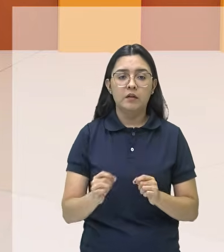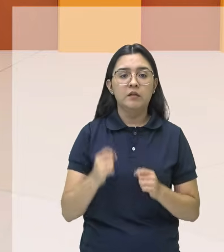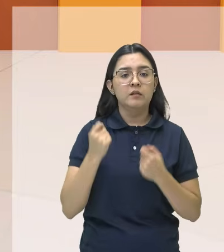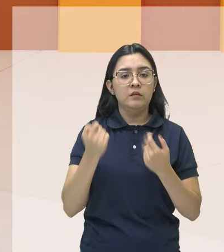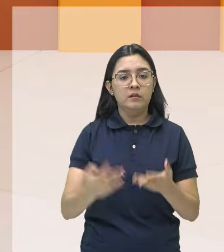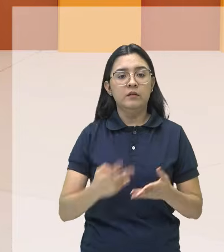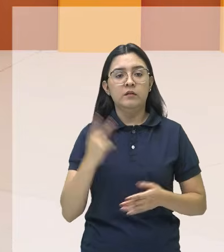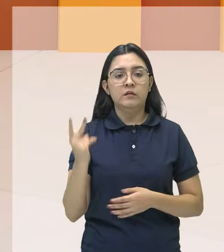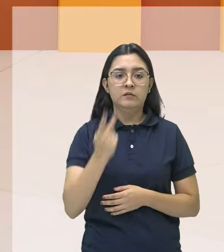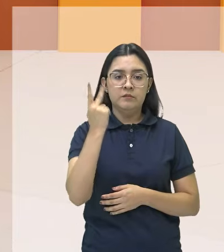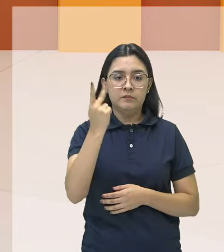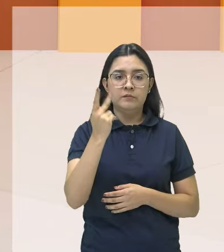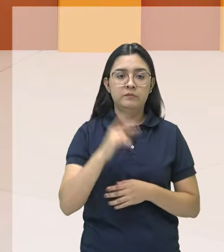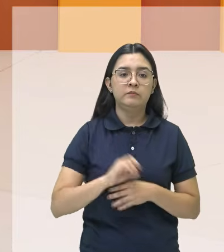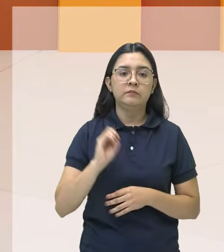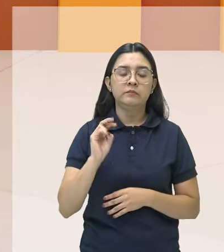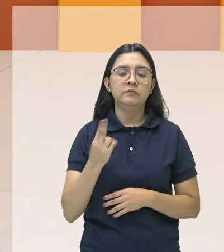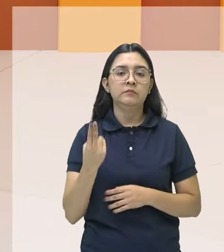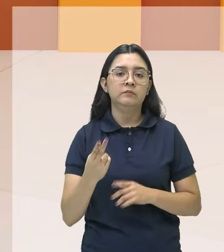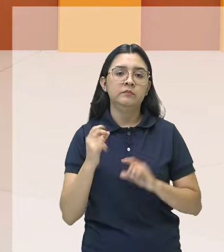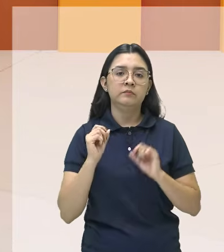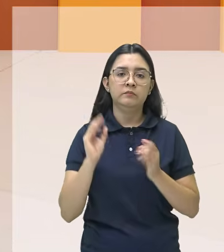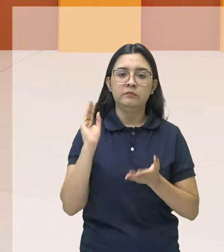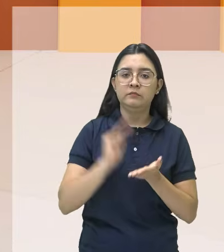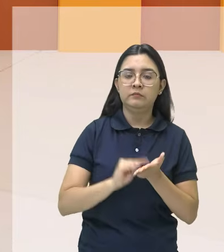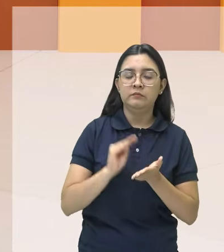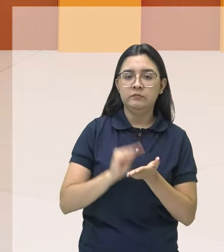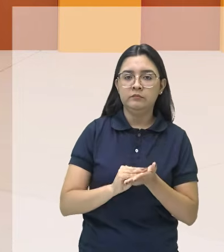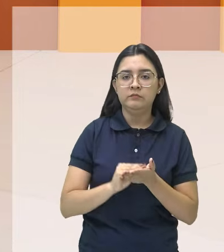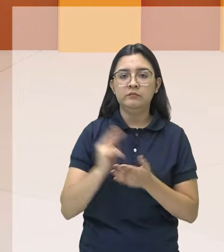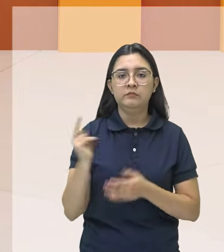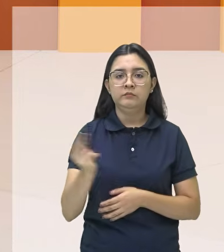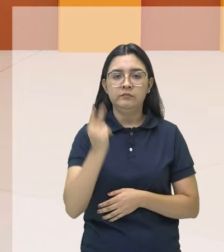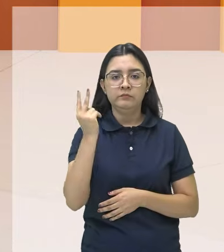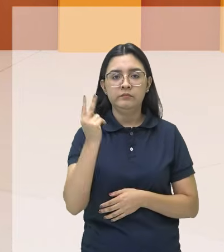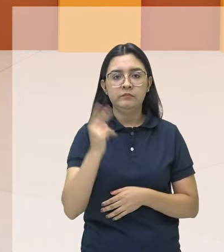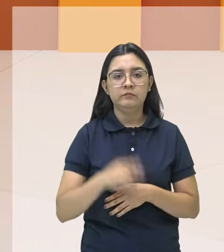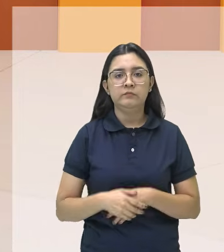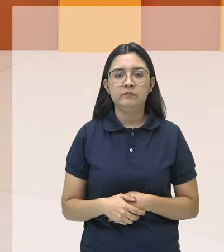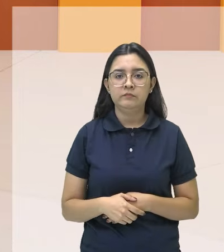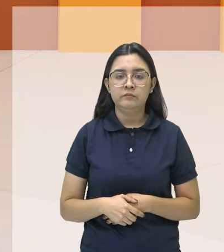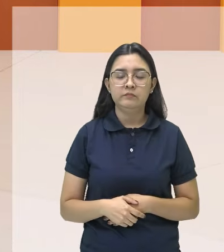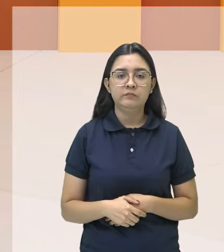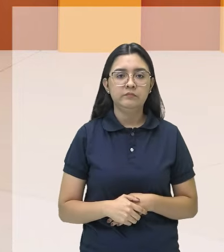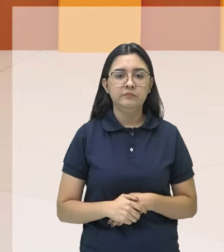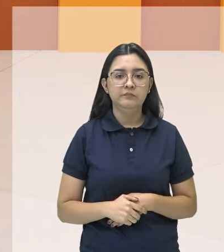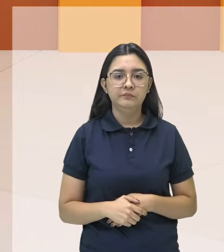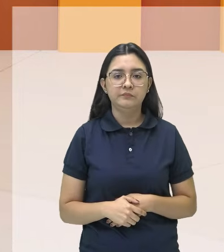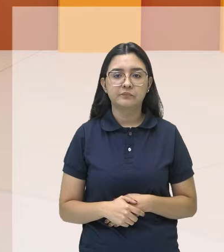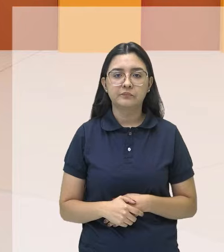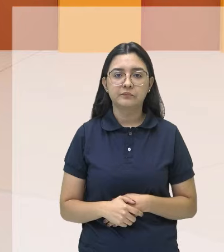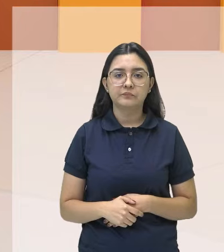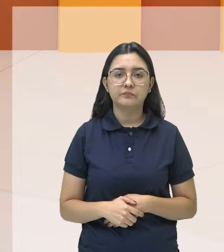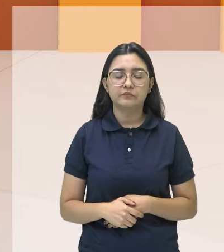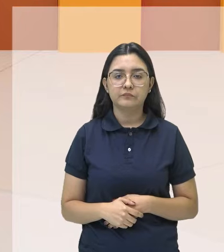valor. Ou então a sua ausência de valor. Aqui, né, é que nós, então,